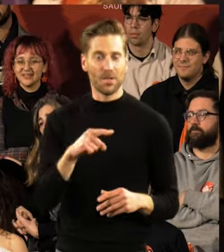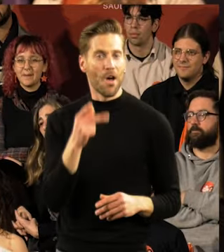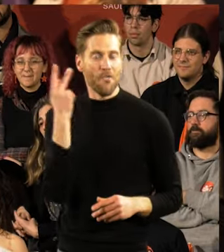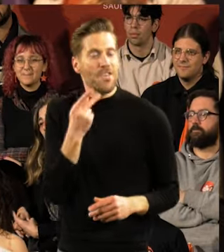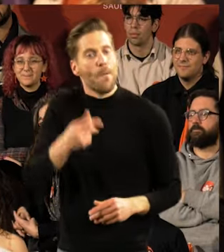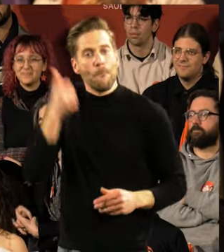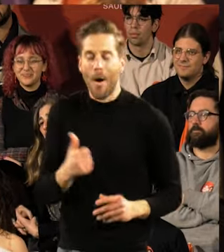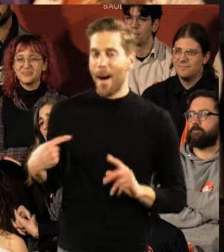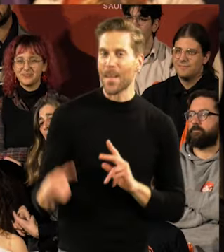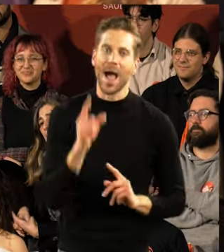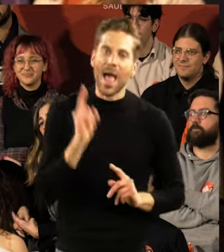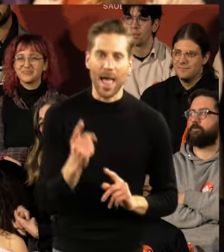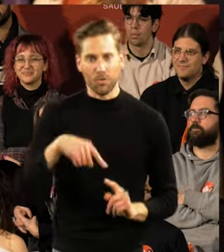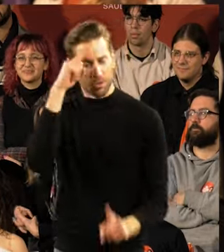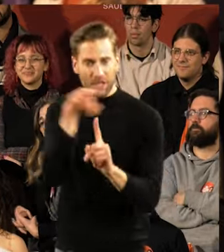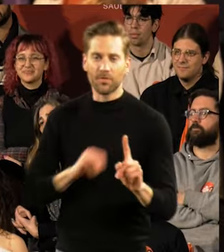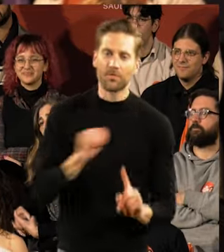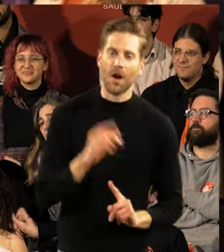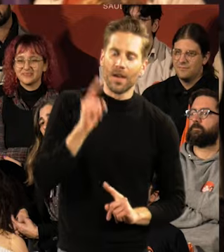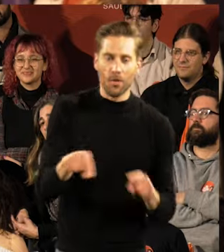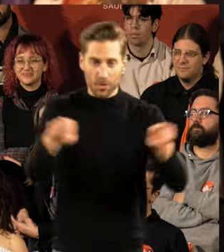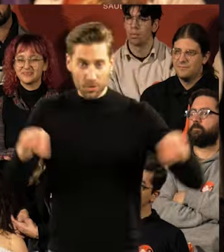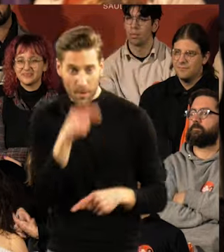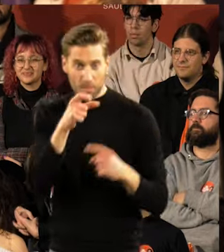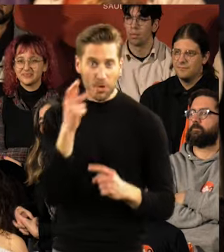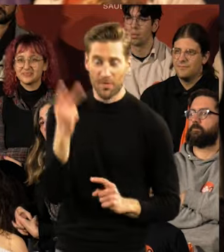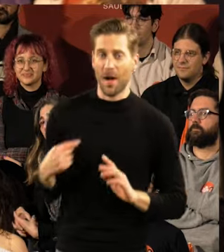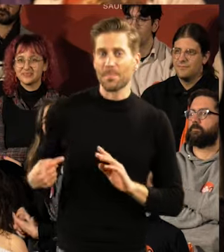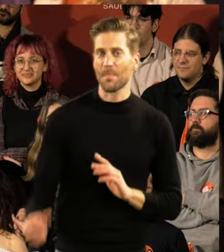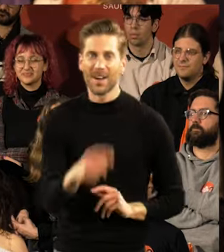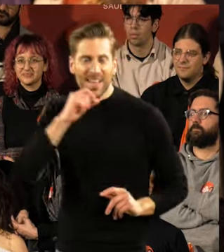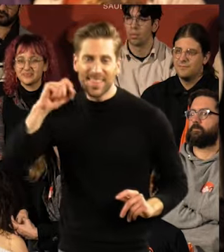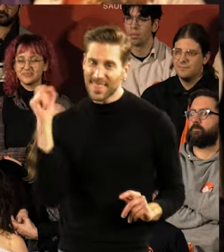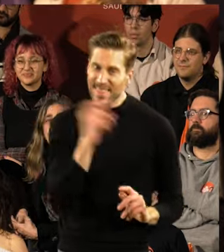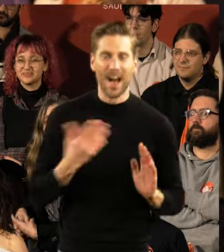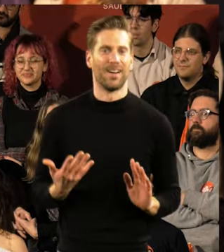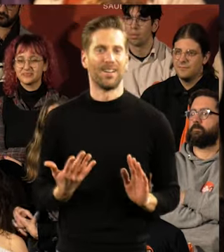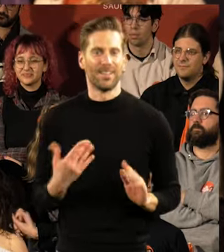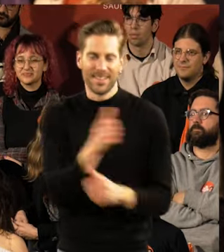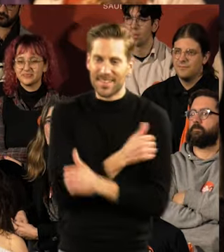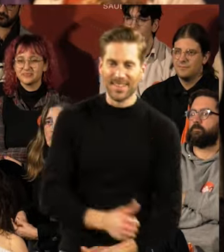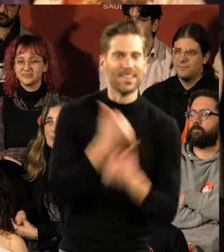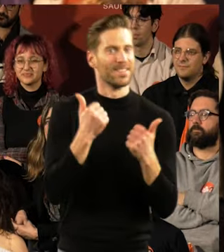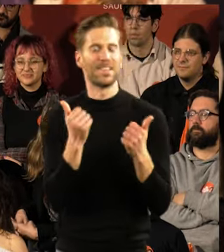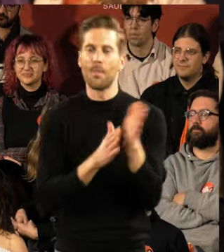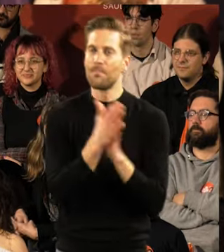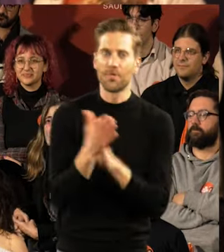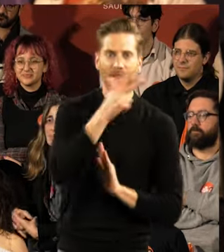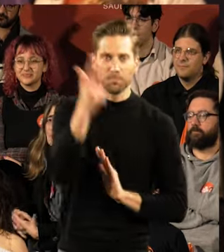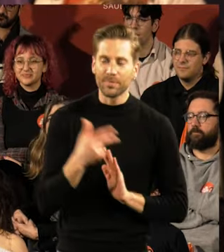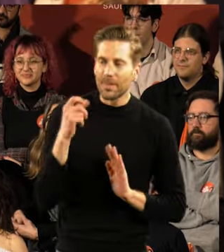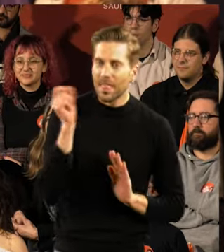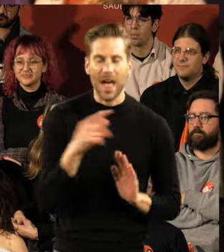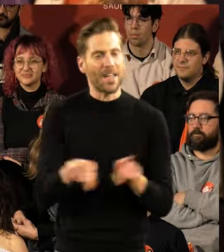vida boa. É isso que nós queremos. Um lugar onde as pessoas possam viver, ter uma vida boa, onde as cidades possam ser usadas